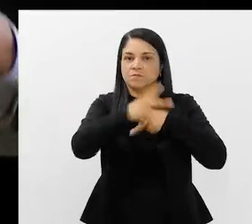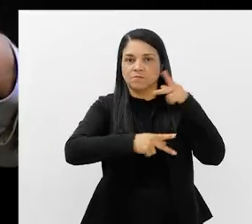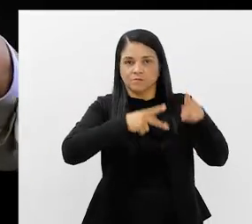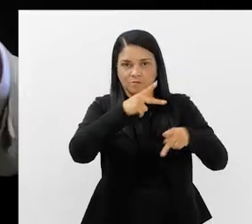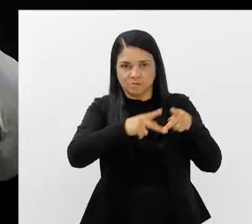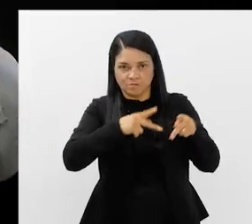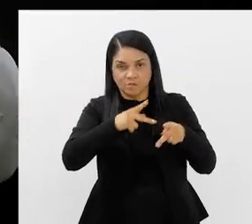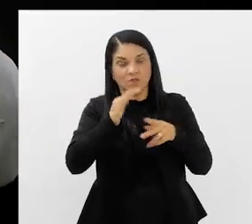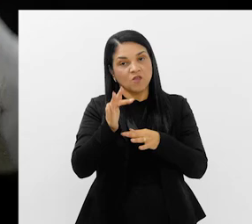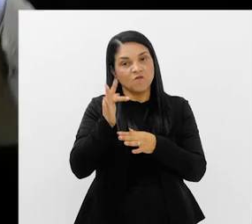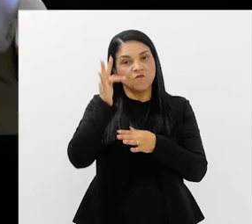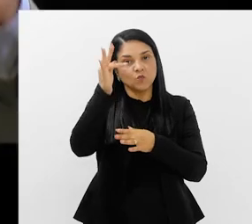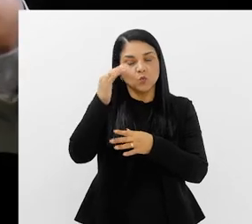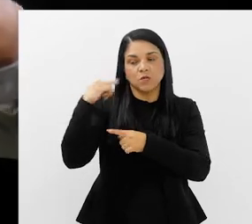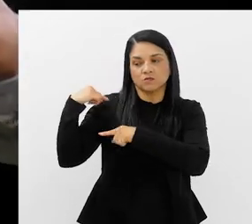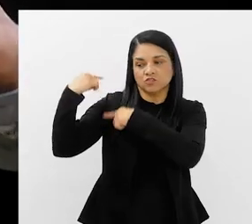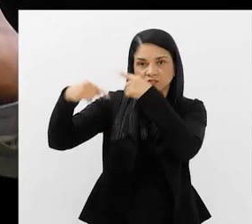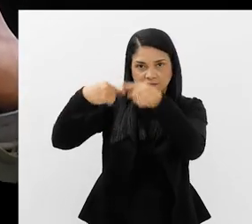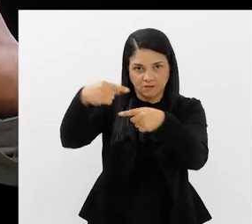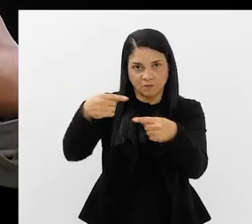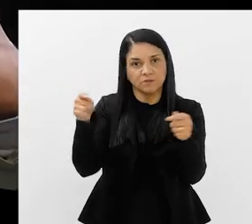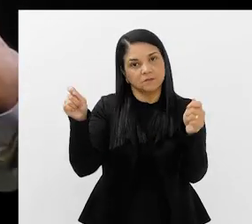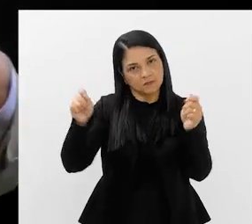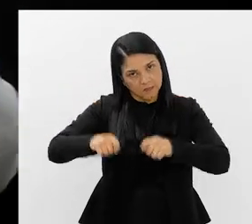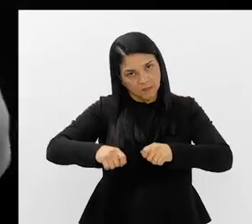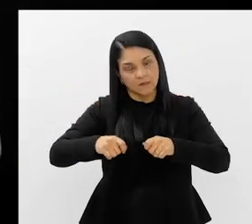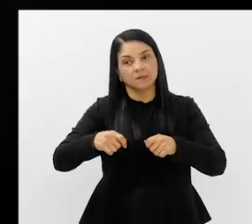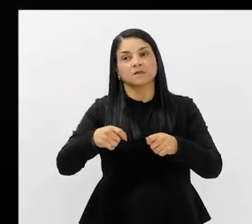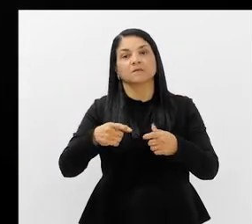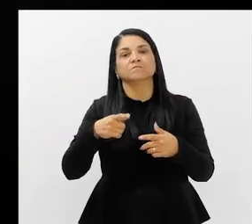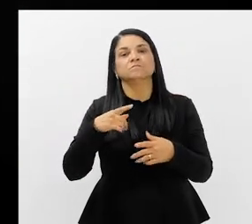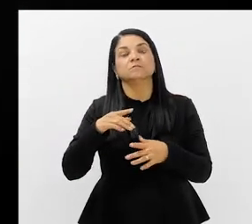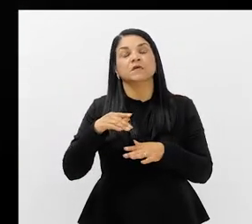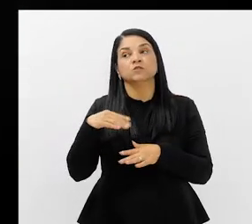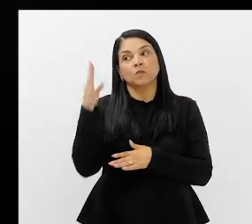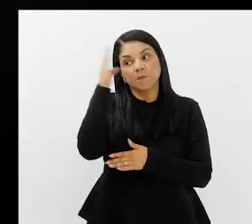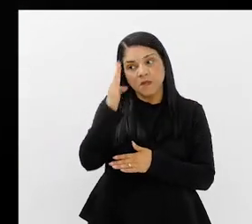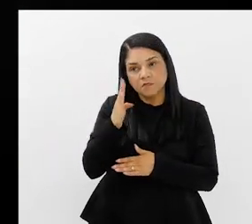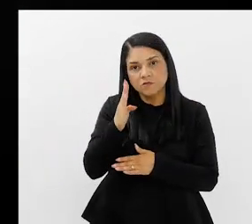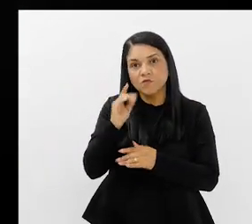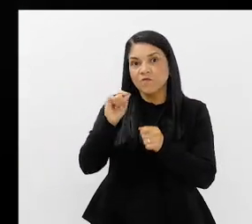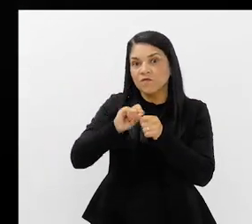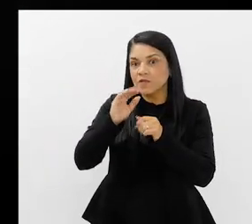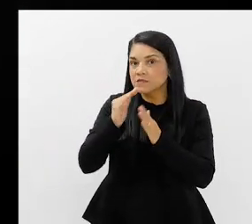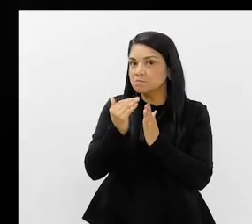ele é essencial para as presentes, mas também para as futuras gerações. Mas nós fizemos mais.